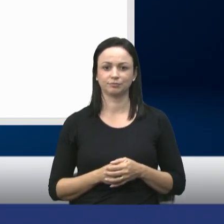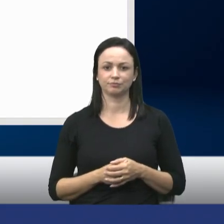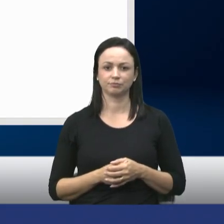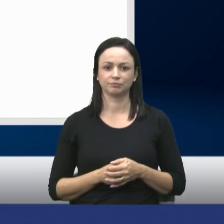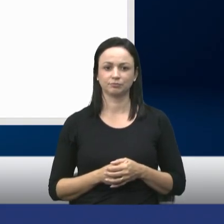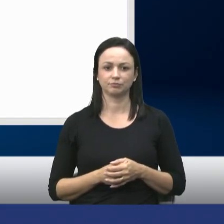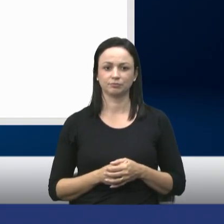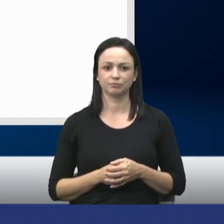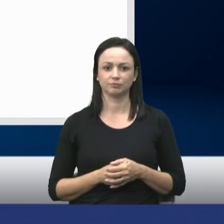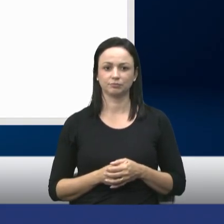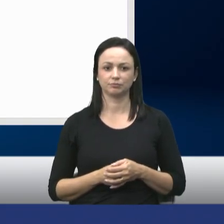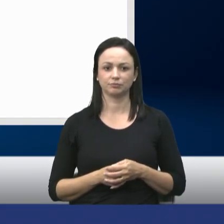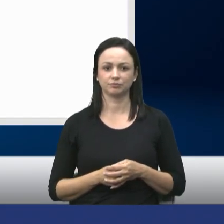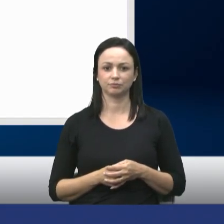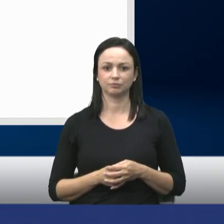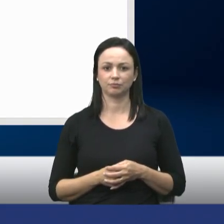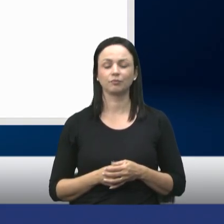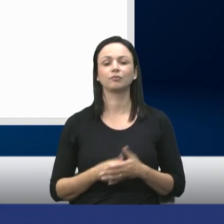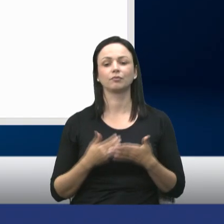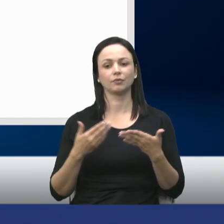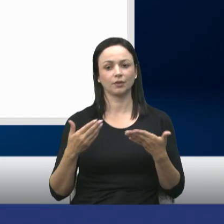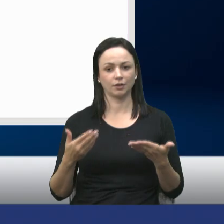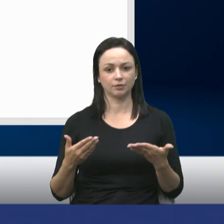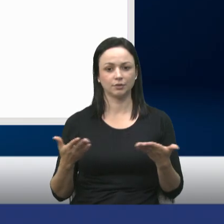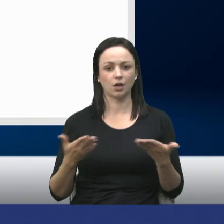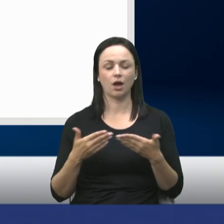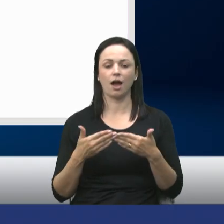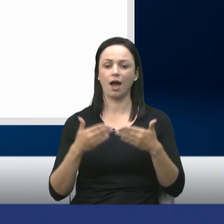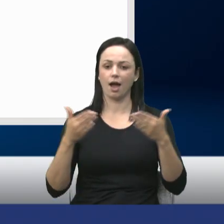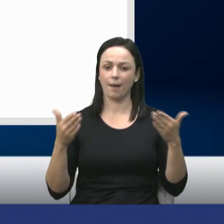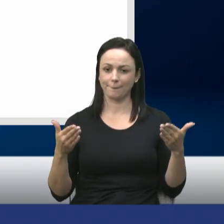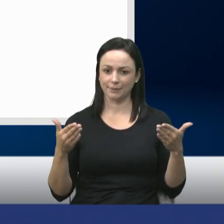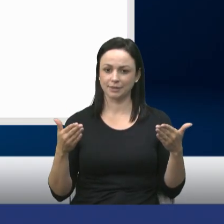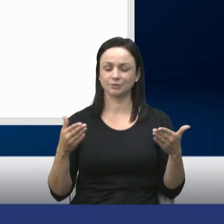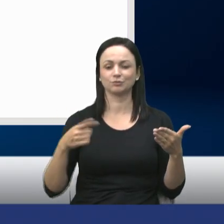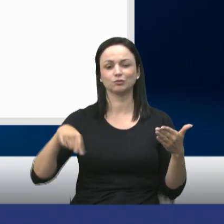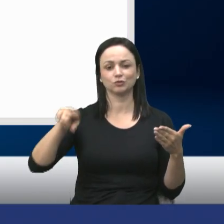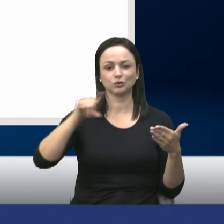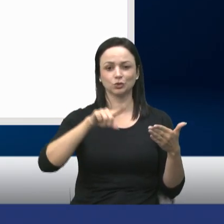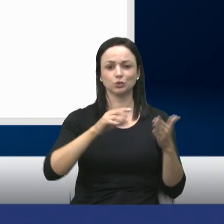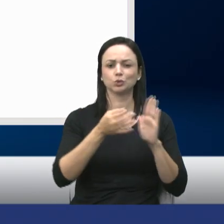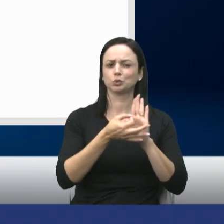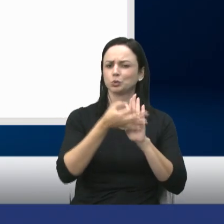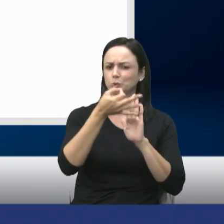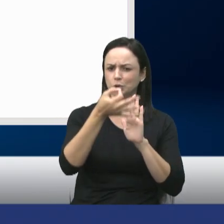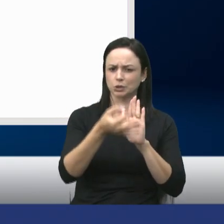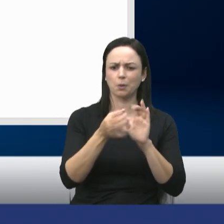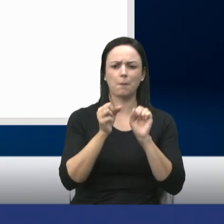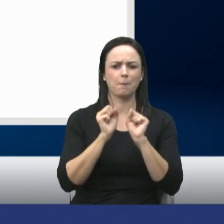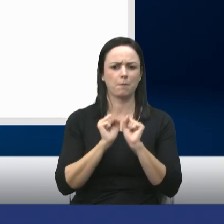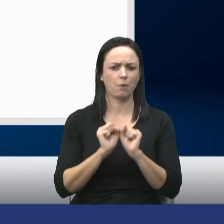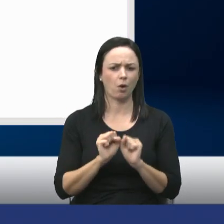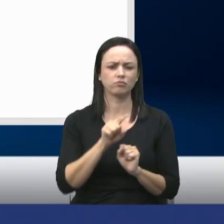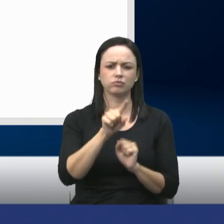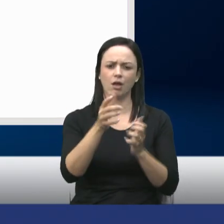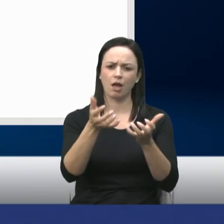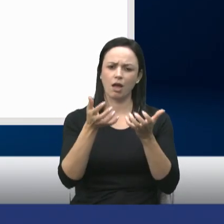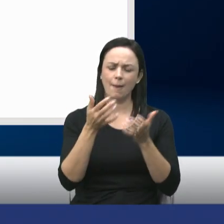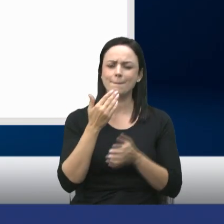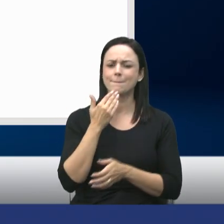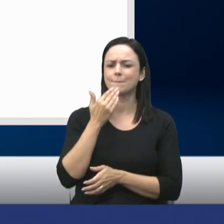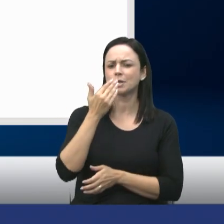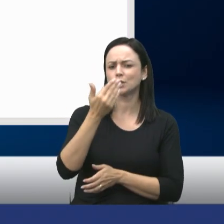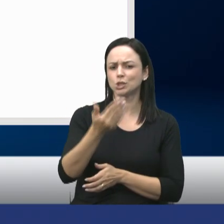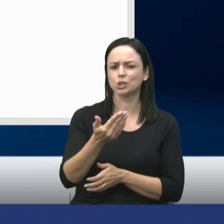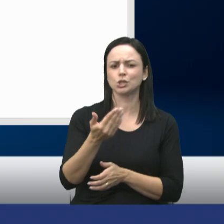Então, a gente abre para vocês darem essas sugestões, fazerem suas reivindicações